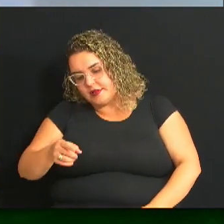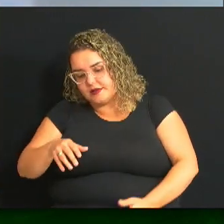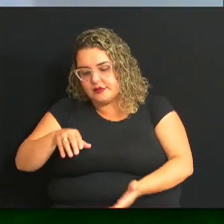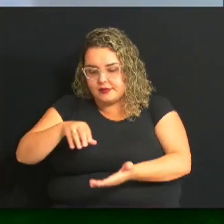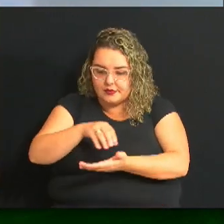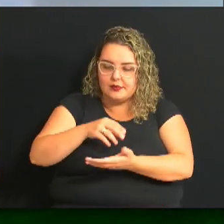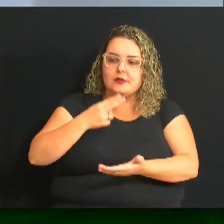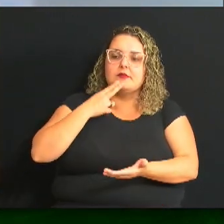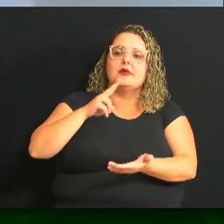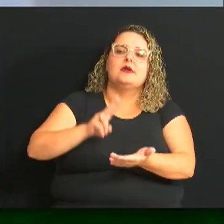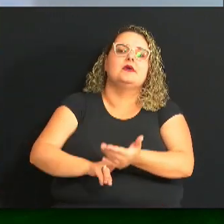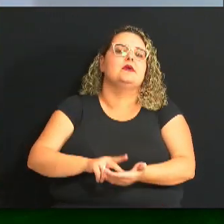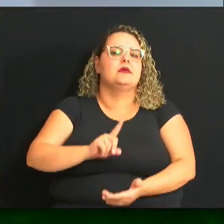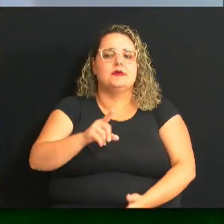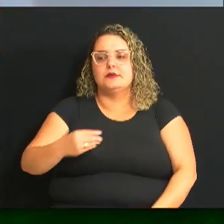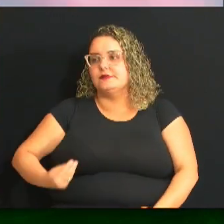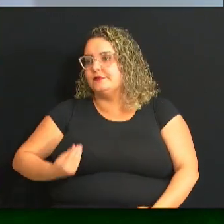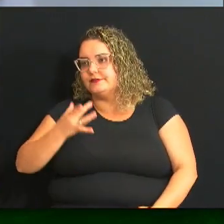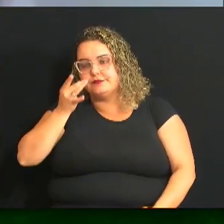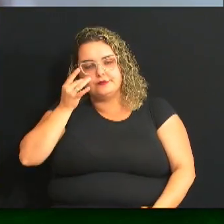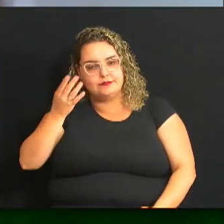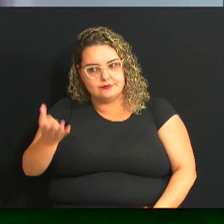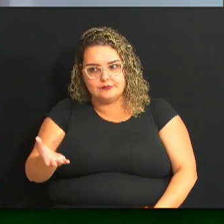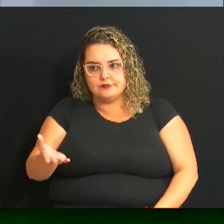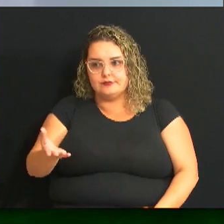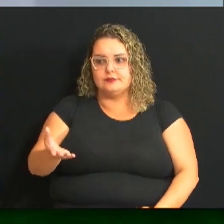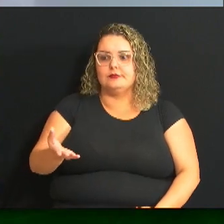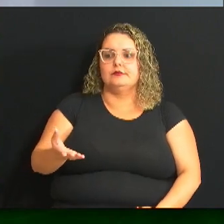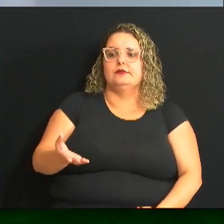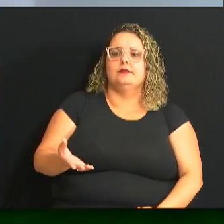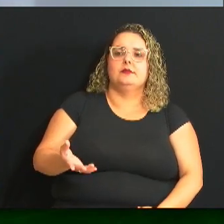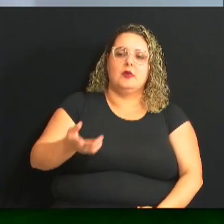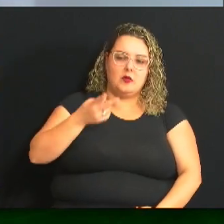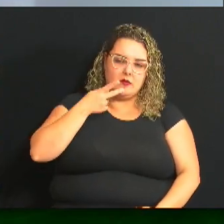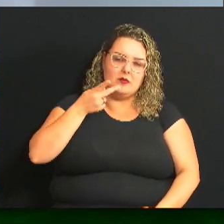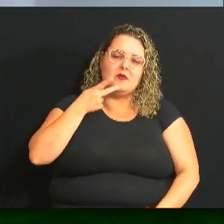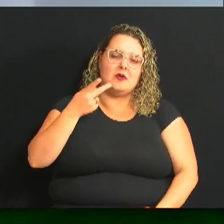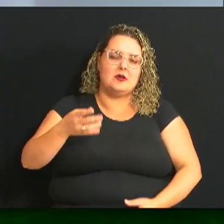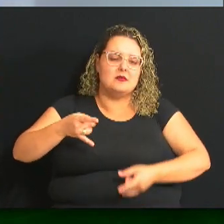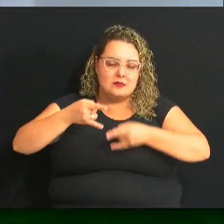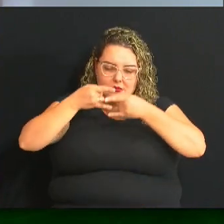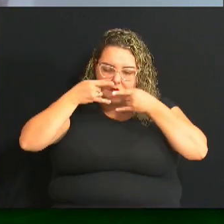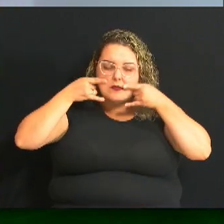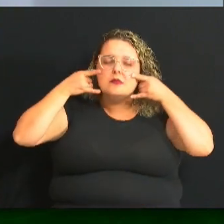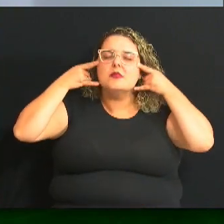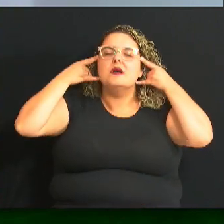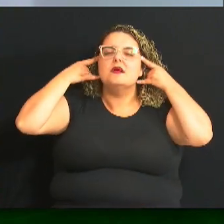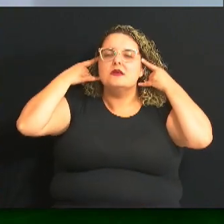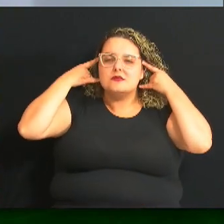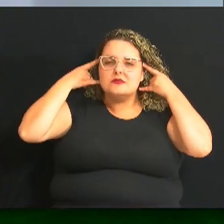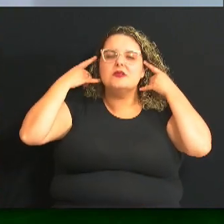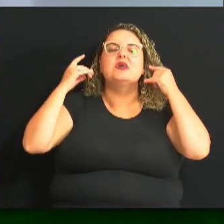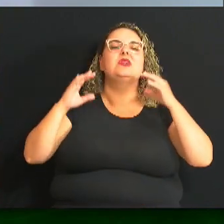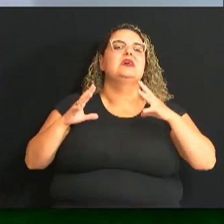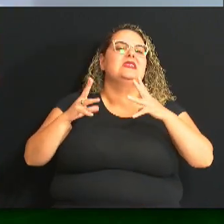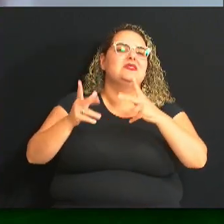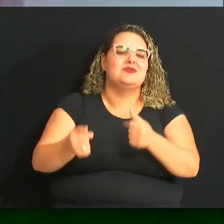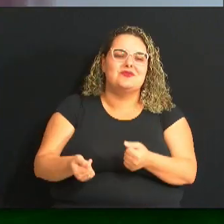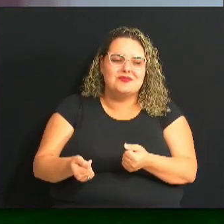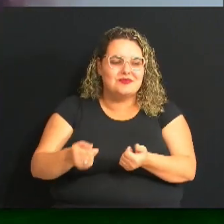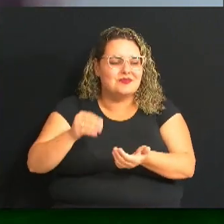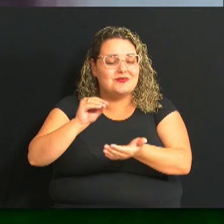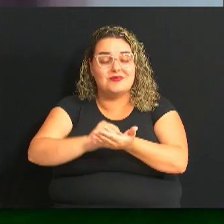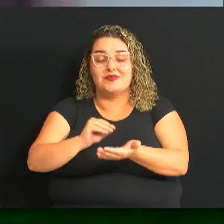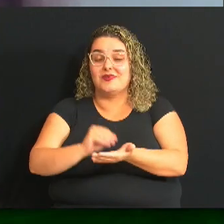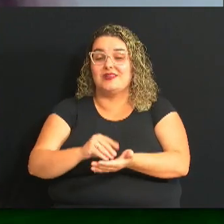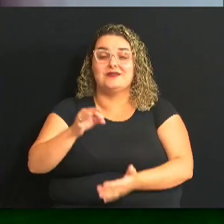ir presencialmente. Ainda estava muito, que acabamos de falar, né, com máscara, tudo ainda muito incerto. E,